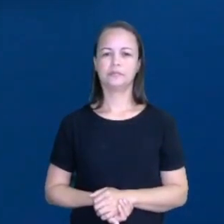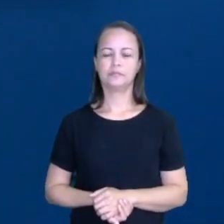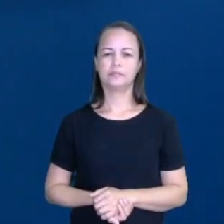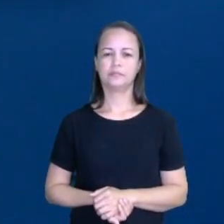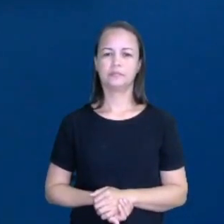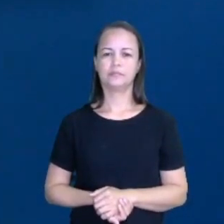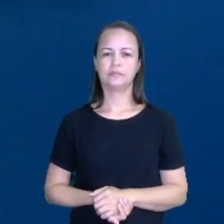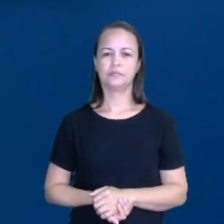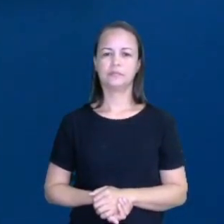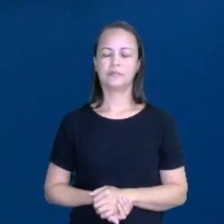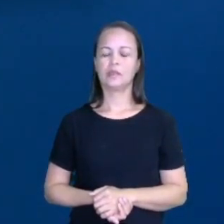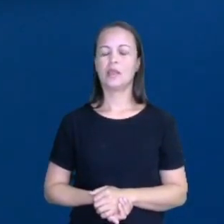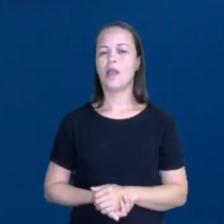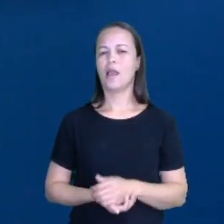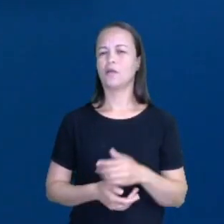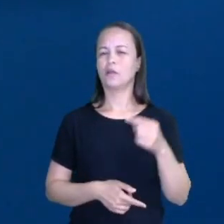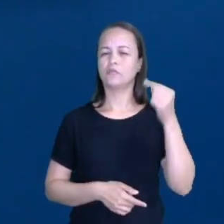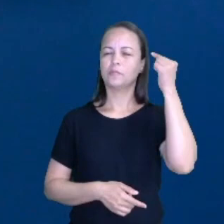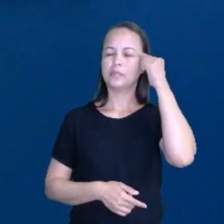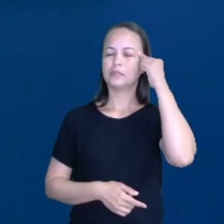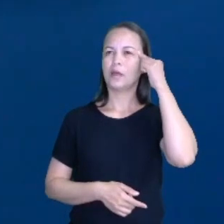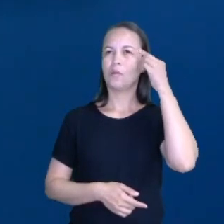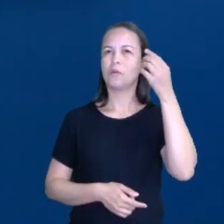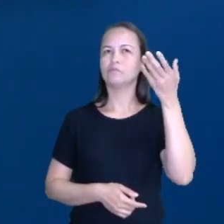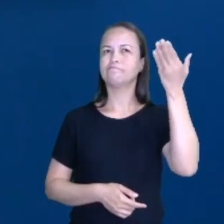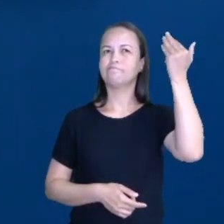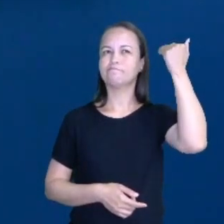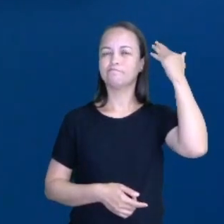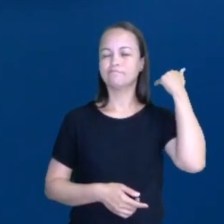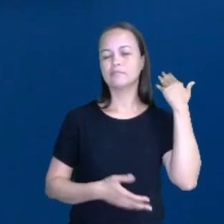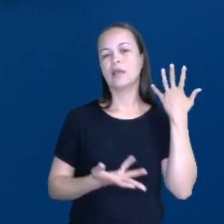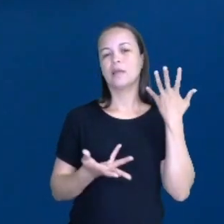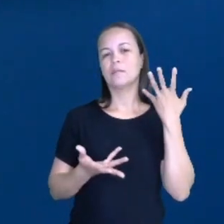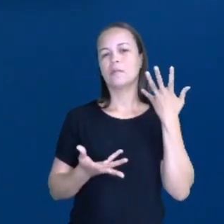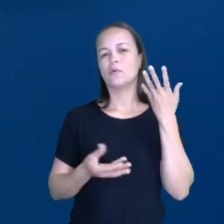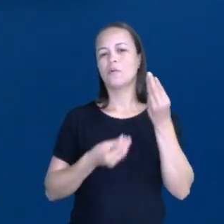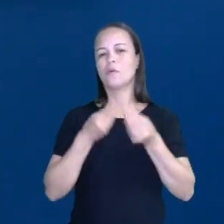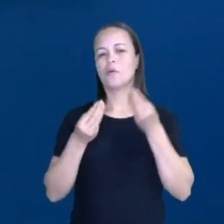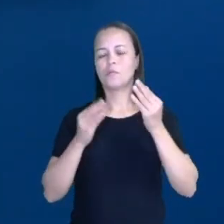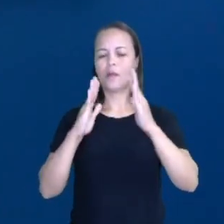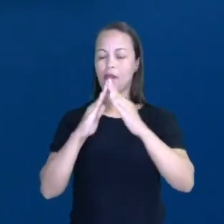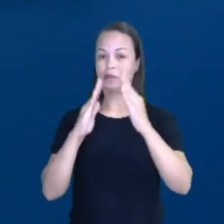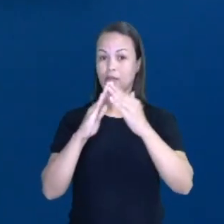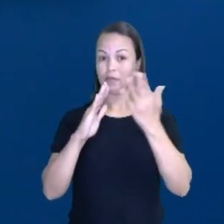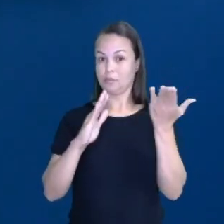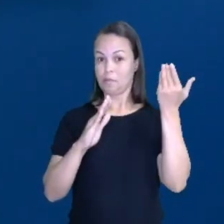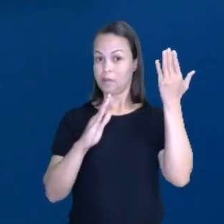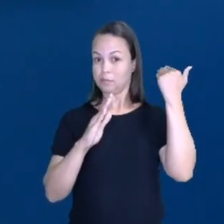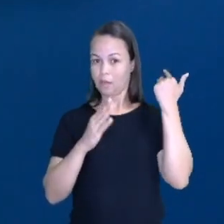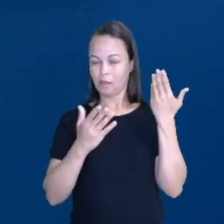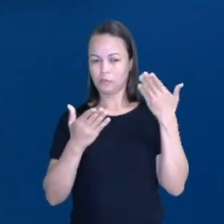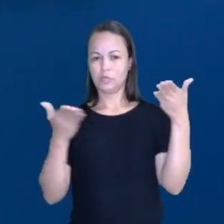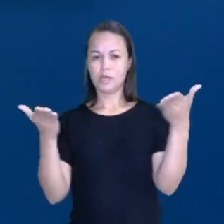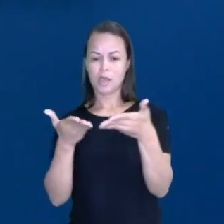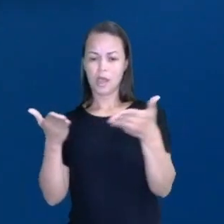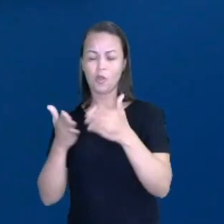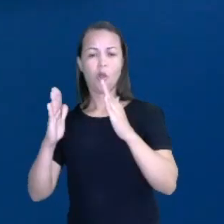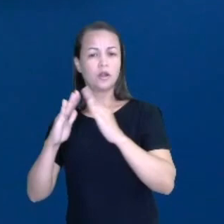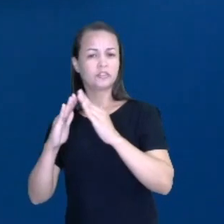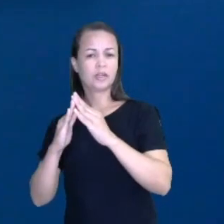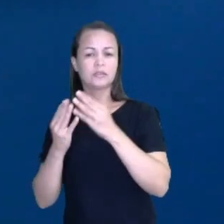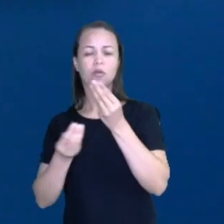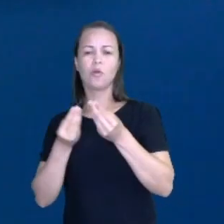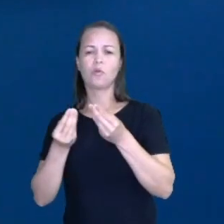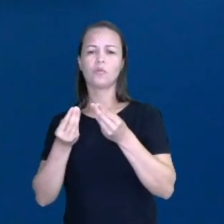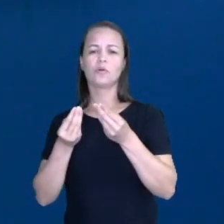Vamos passear um pouquinho no tempo. Como eram as moradias no passado, como elas são agora e como será que elas